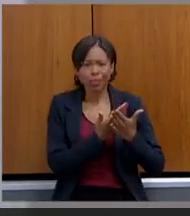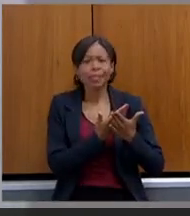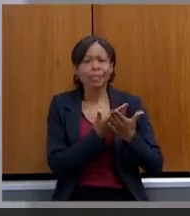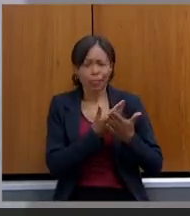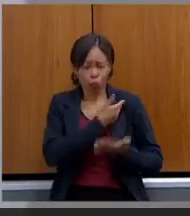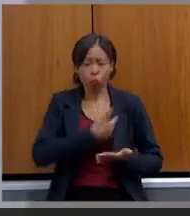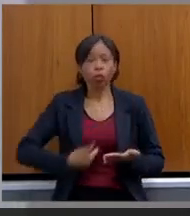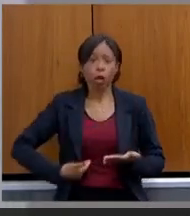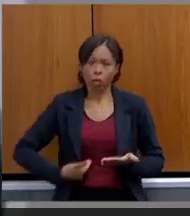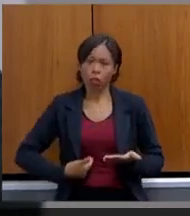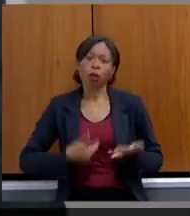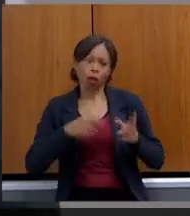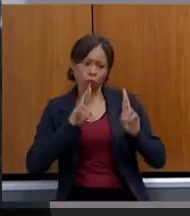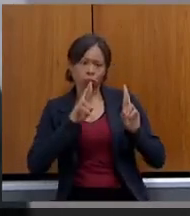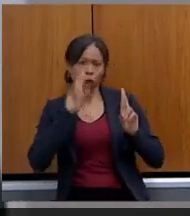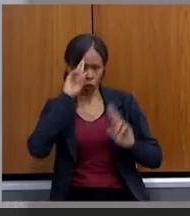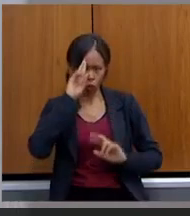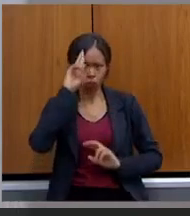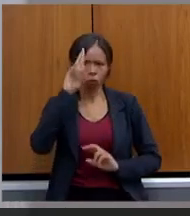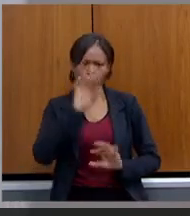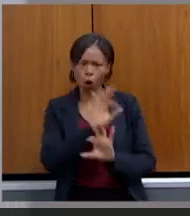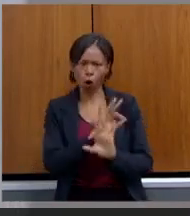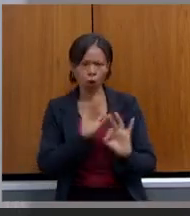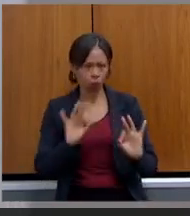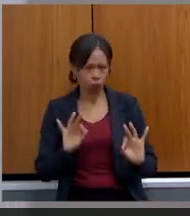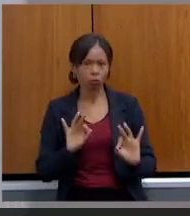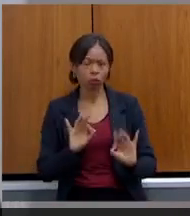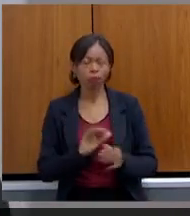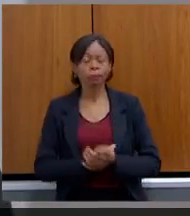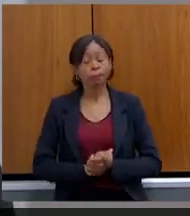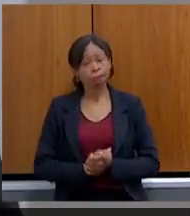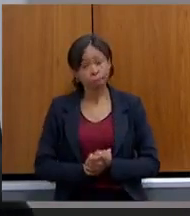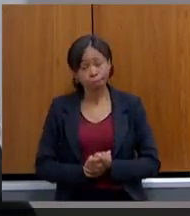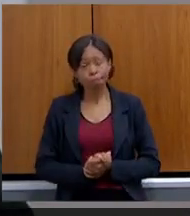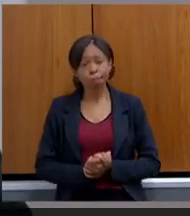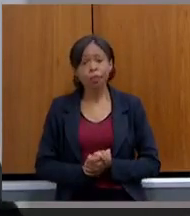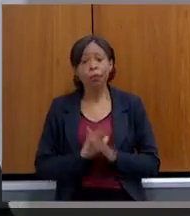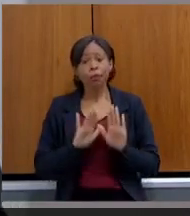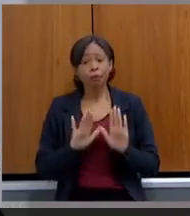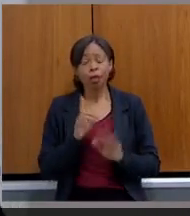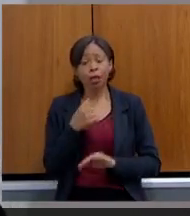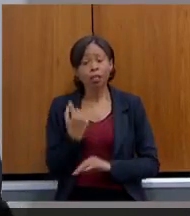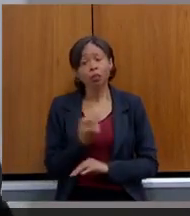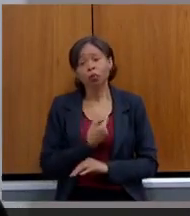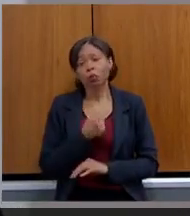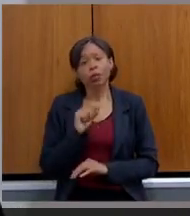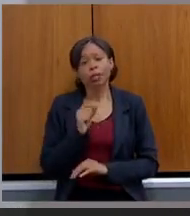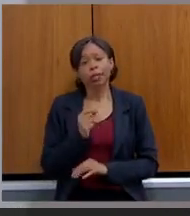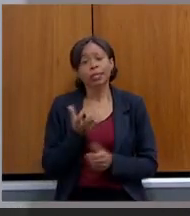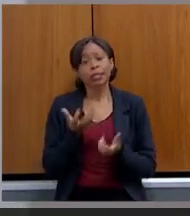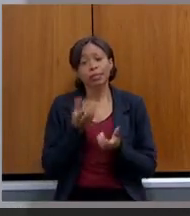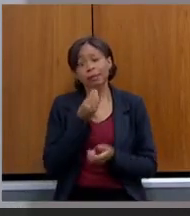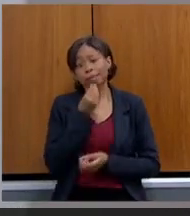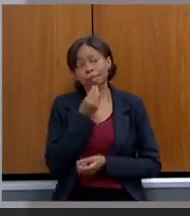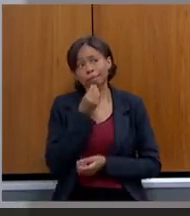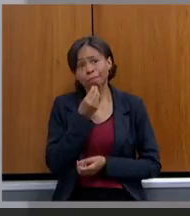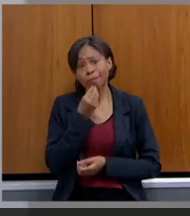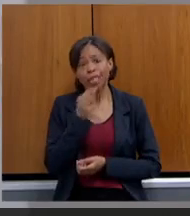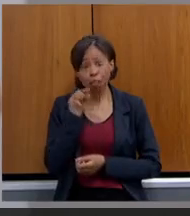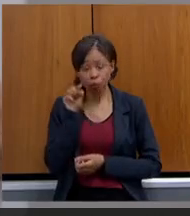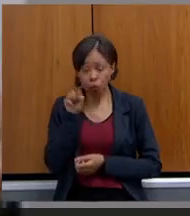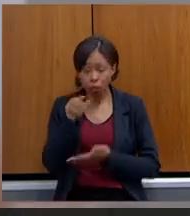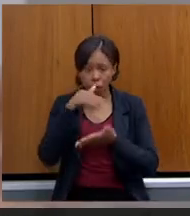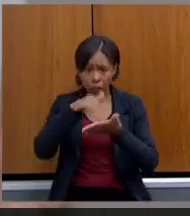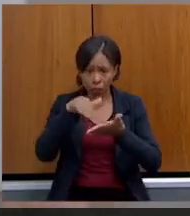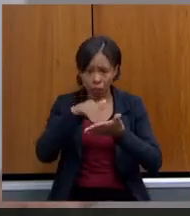muito bem dirigida pelo diretor de Newton na fique a gente gostaria muito que na hora que a senhora